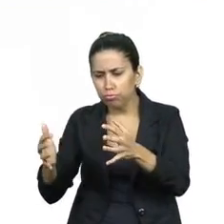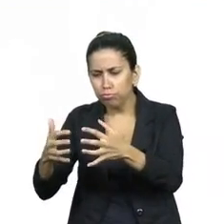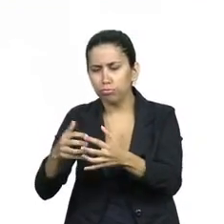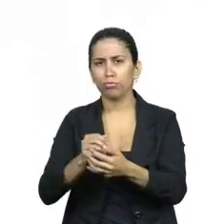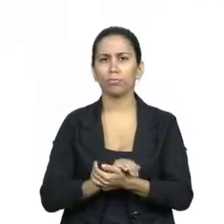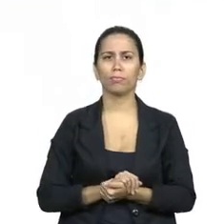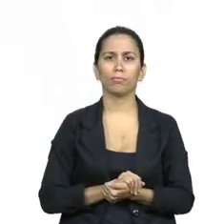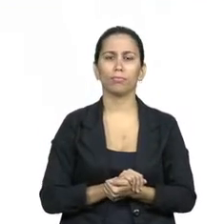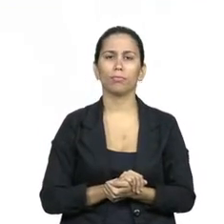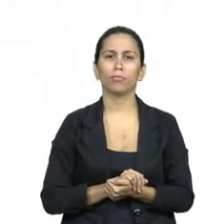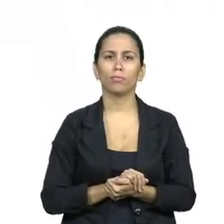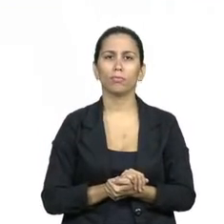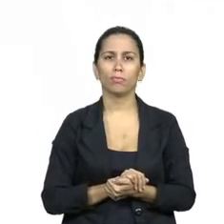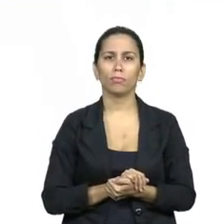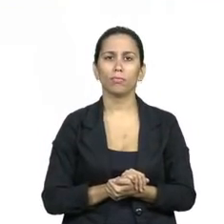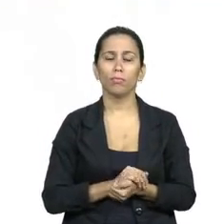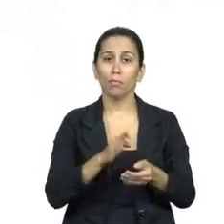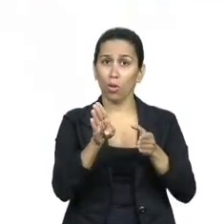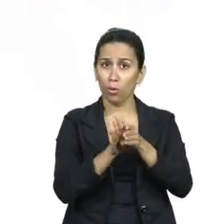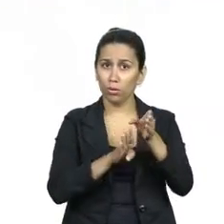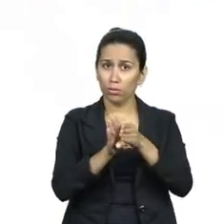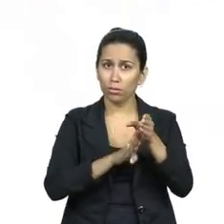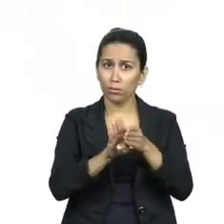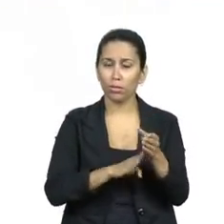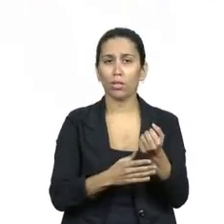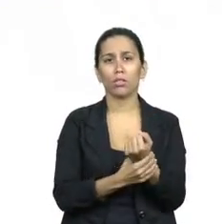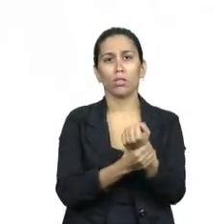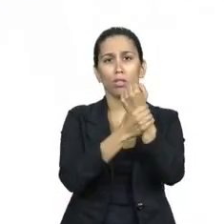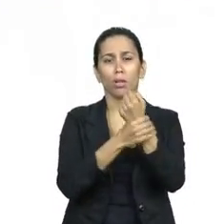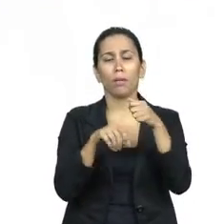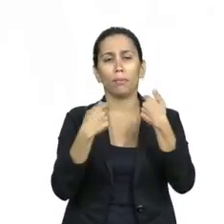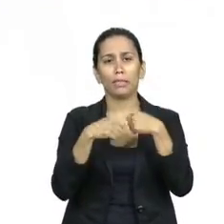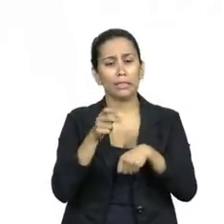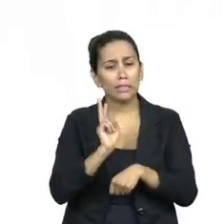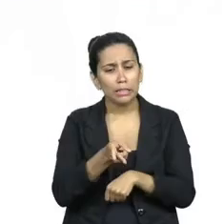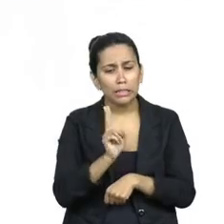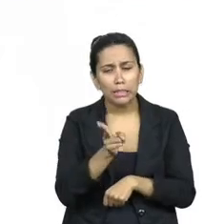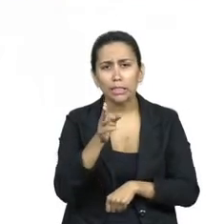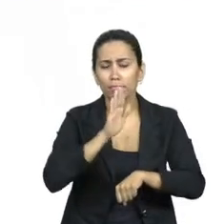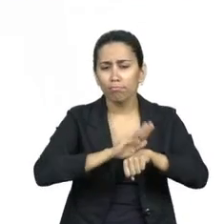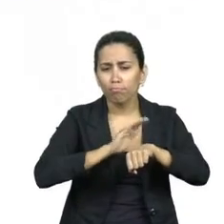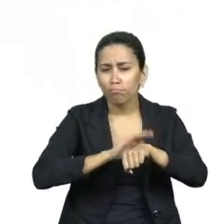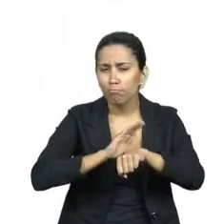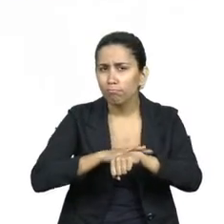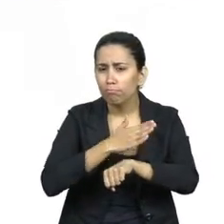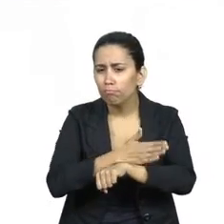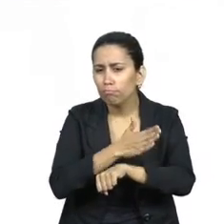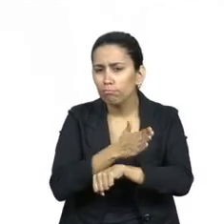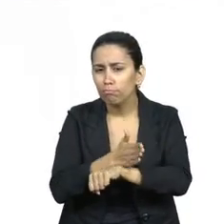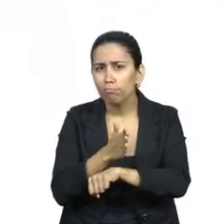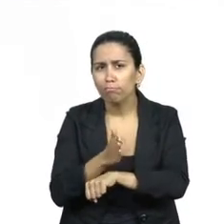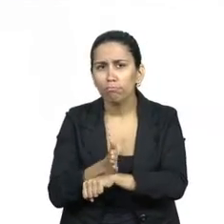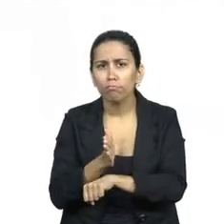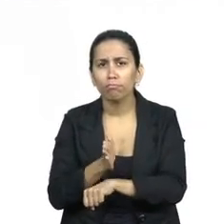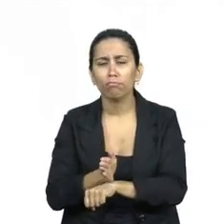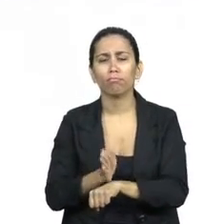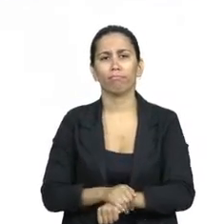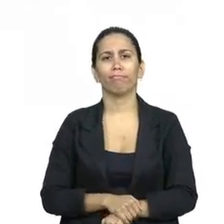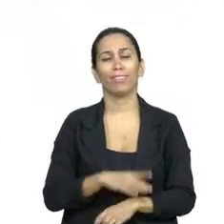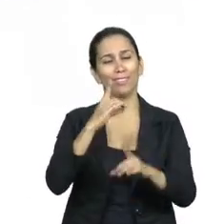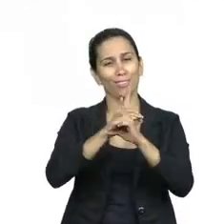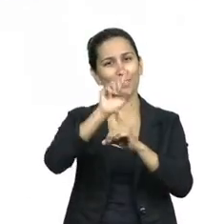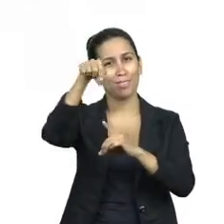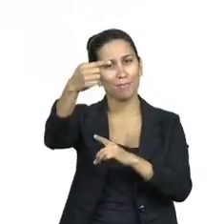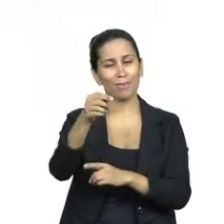As orientações de segurança devem ser praticadas a todo momento, dos processos manuais aos mais automatizados. Até o